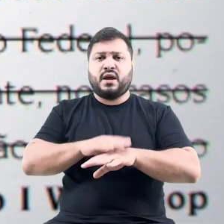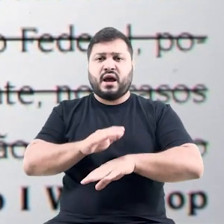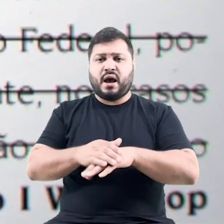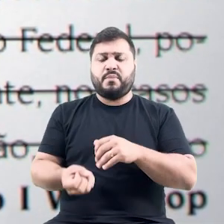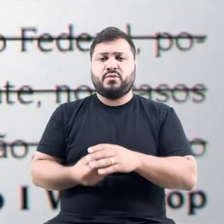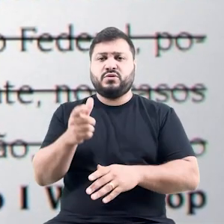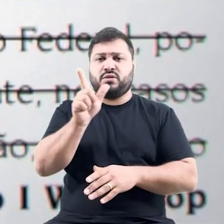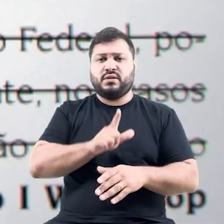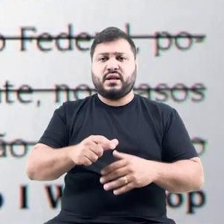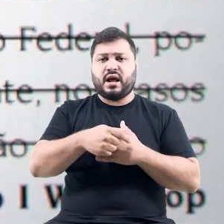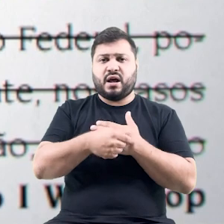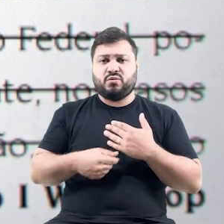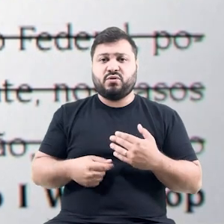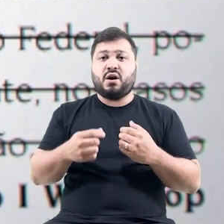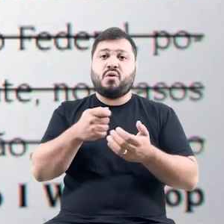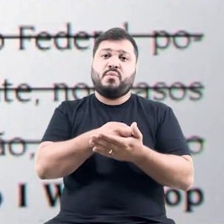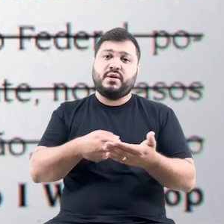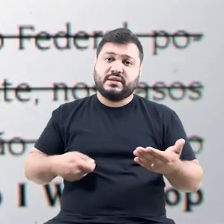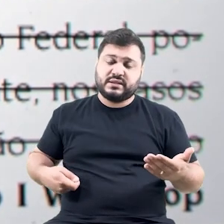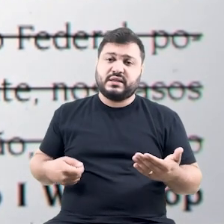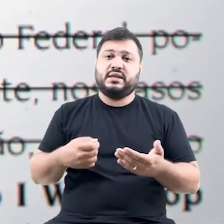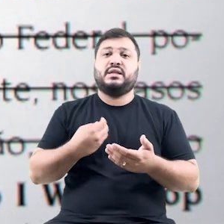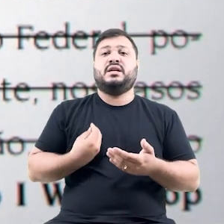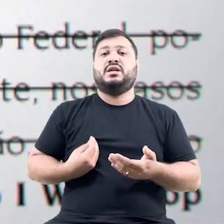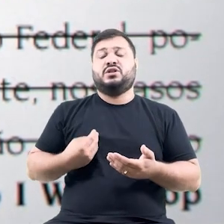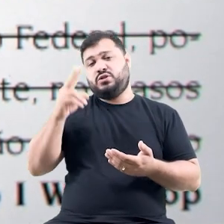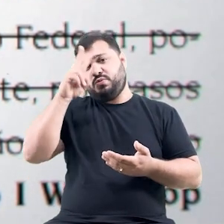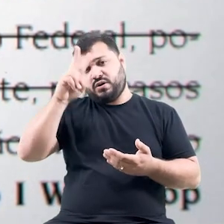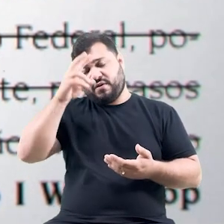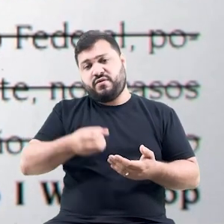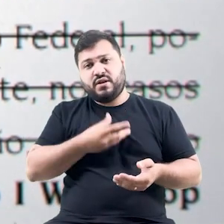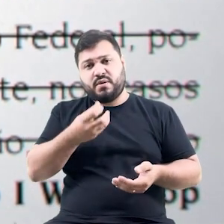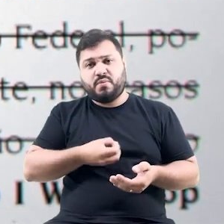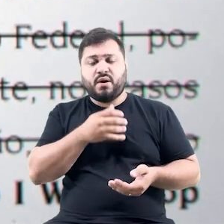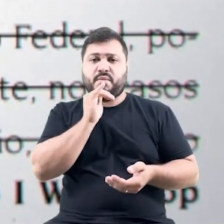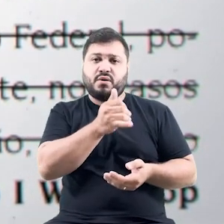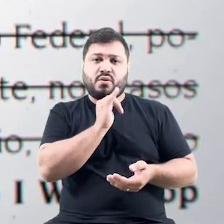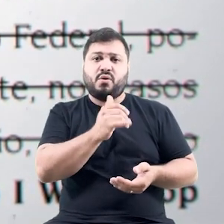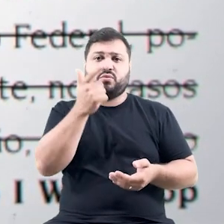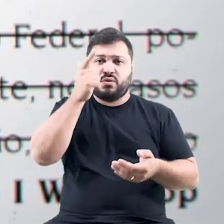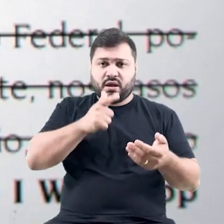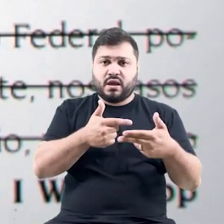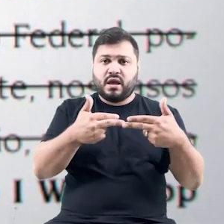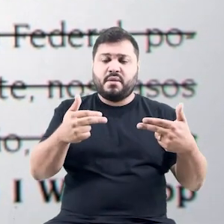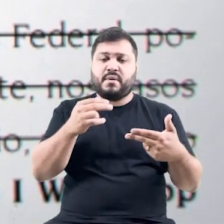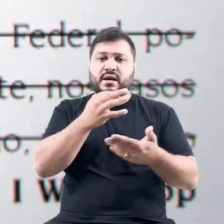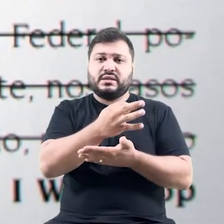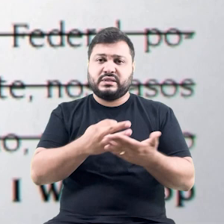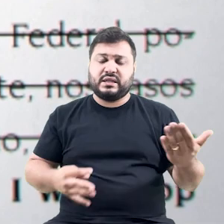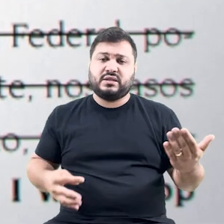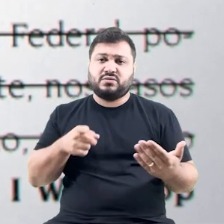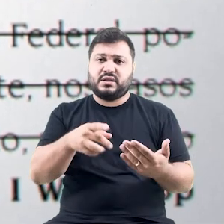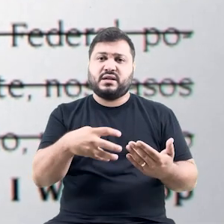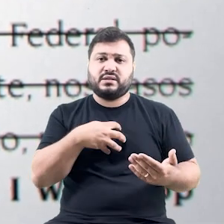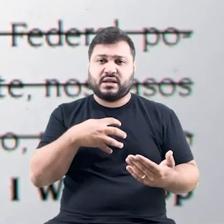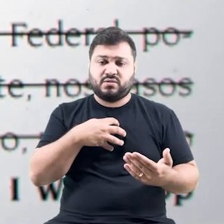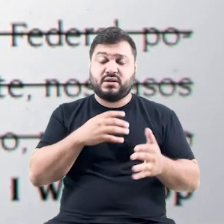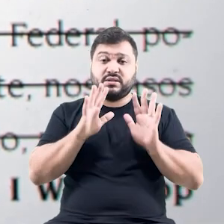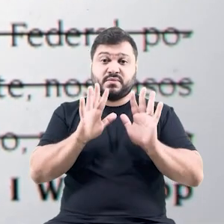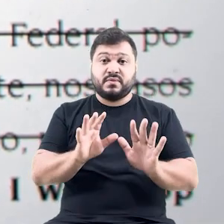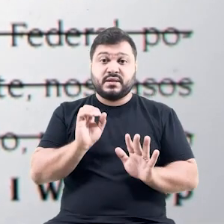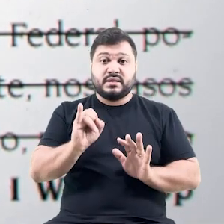produção literária autoral como escrita de biografia, poemas, contos e outros textos dessa